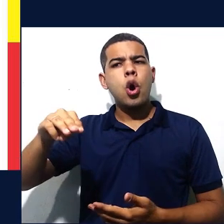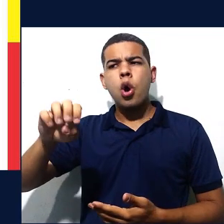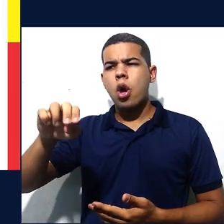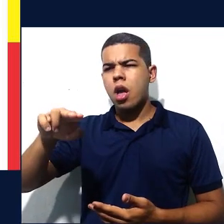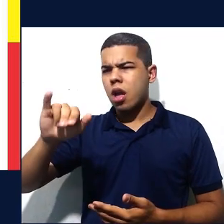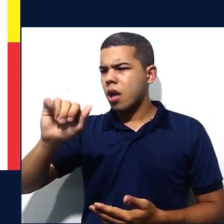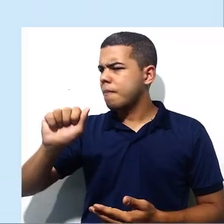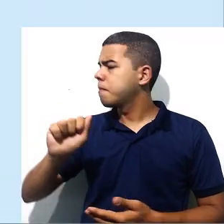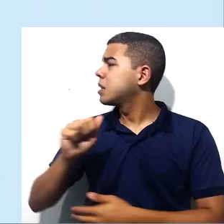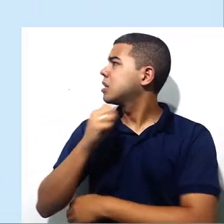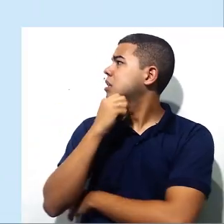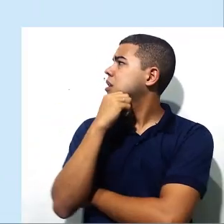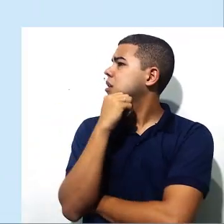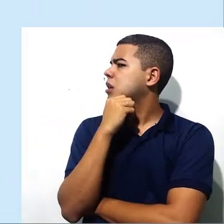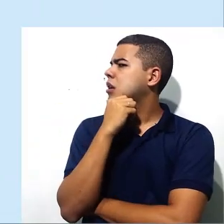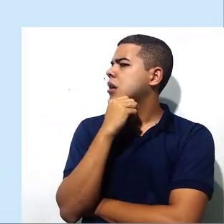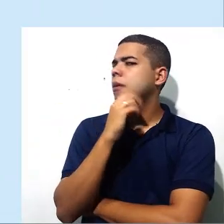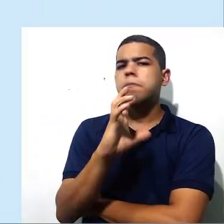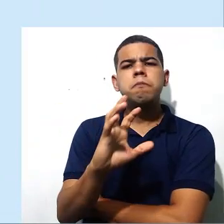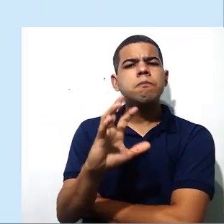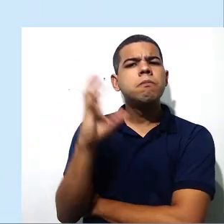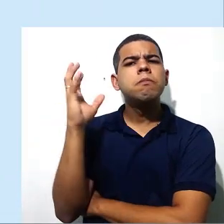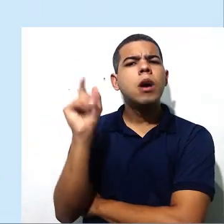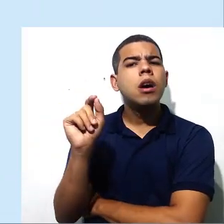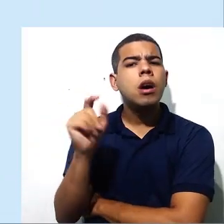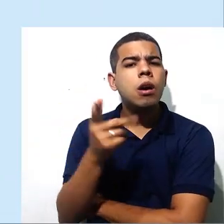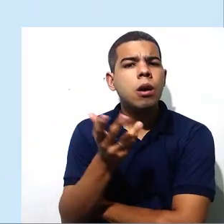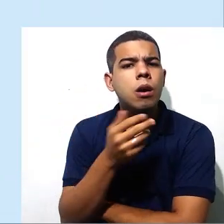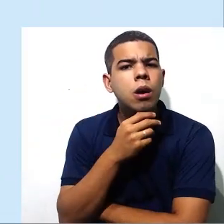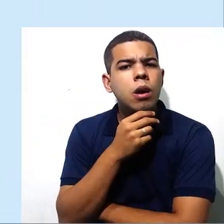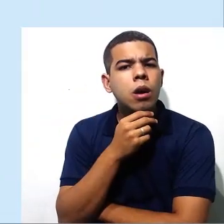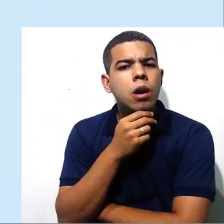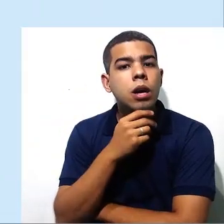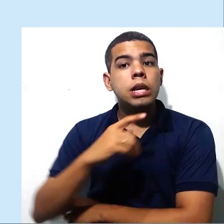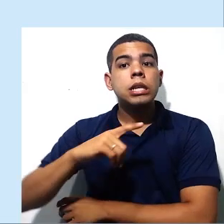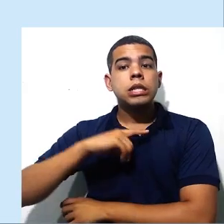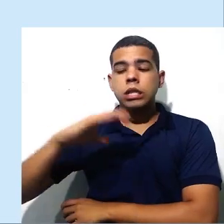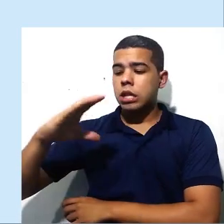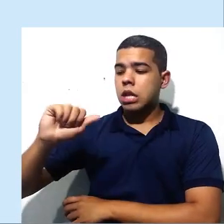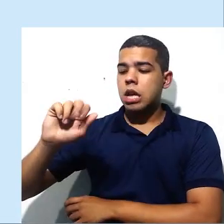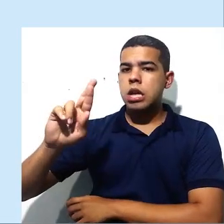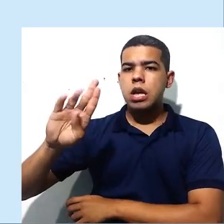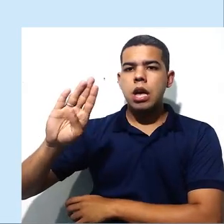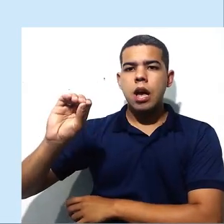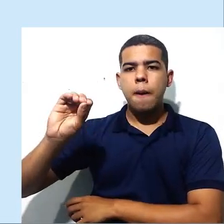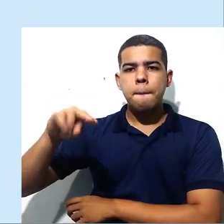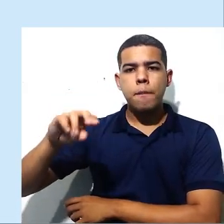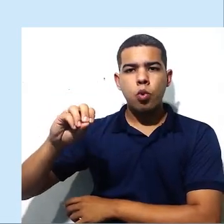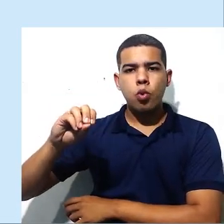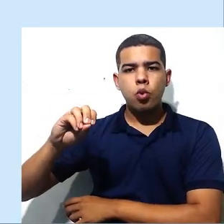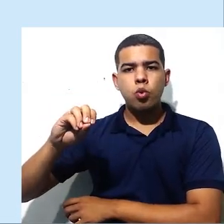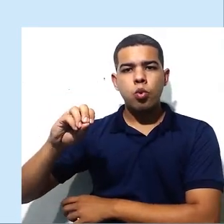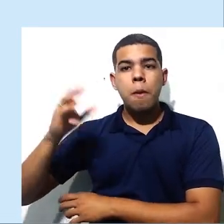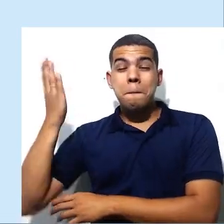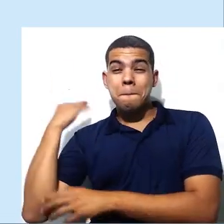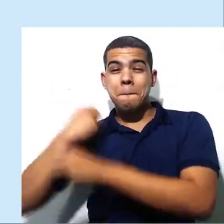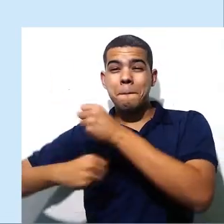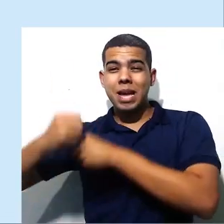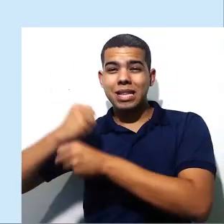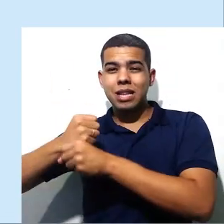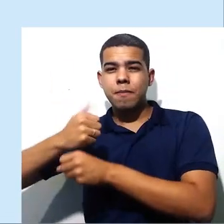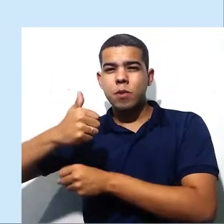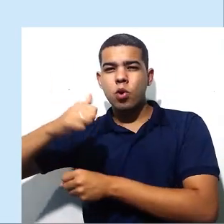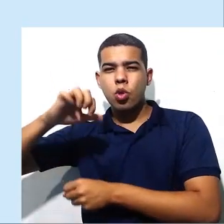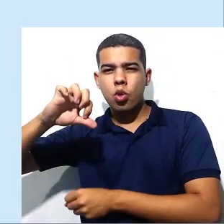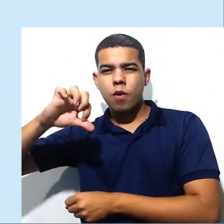que está acontecendo? Eles estão emitindo toneladas de carbono desde 1990, aumentando